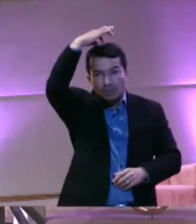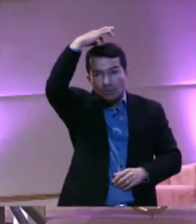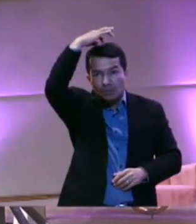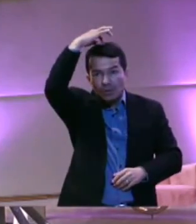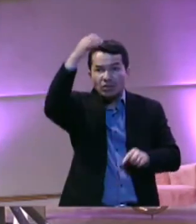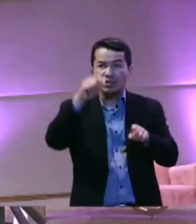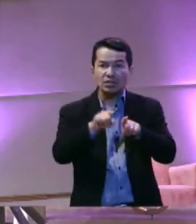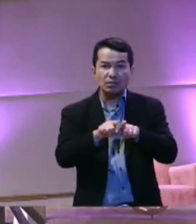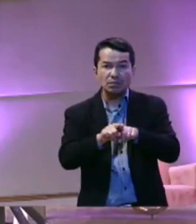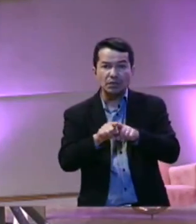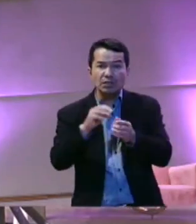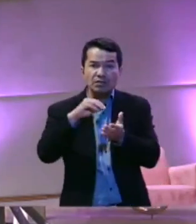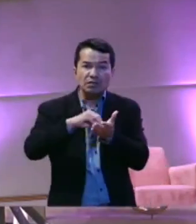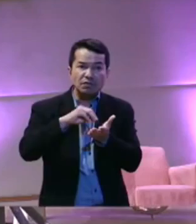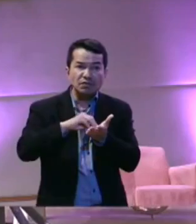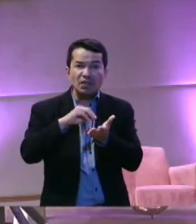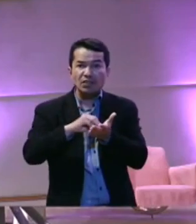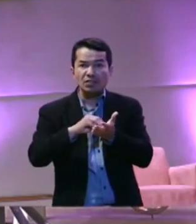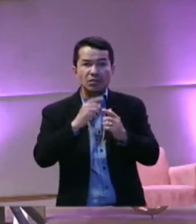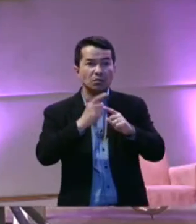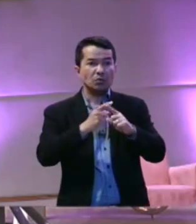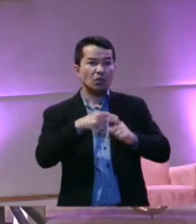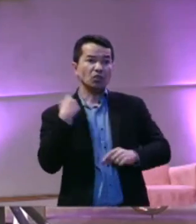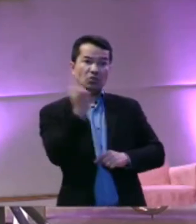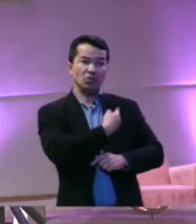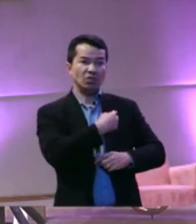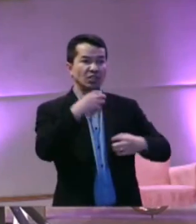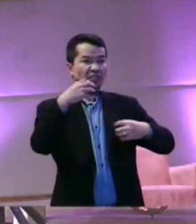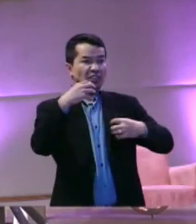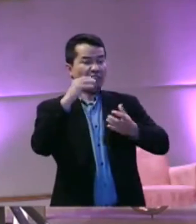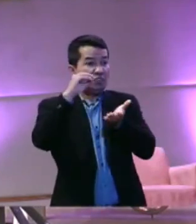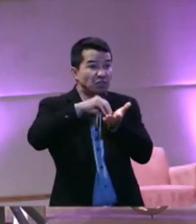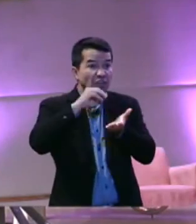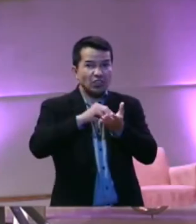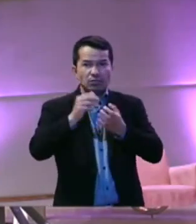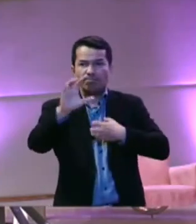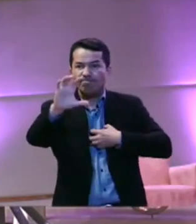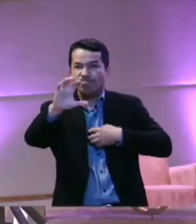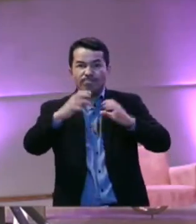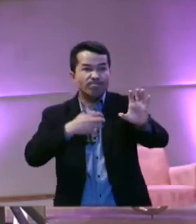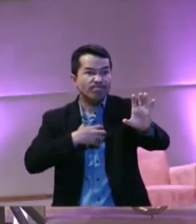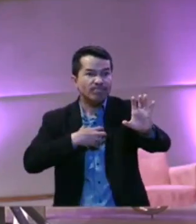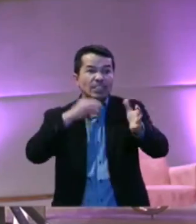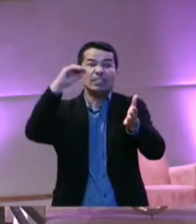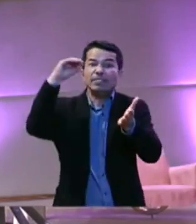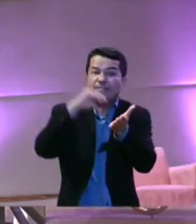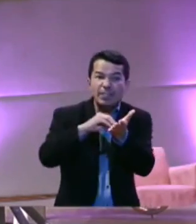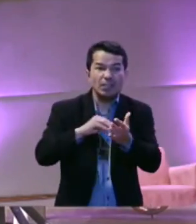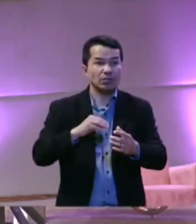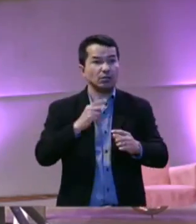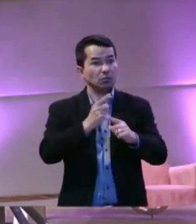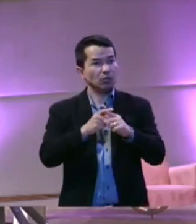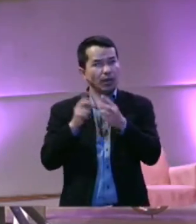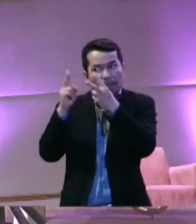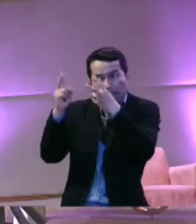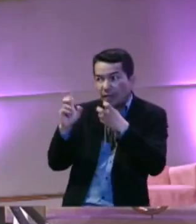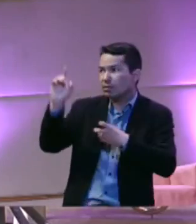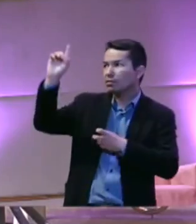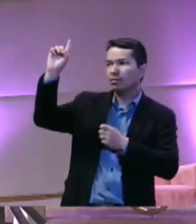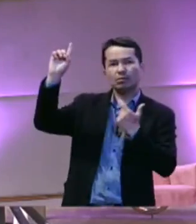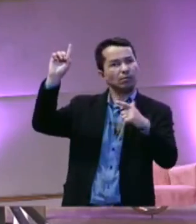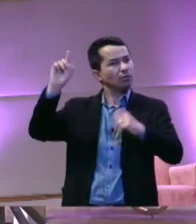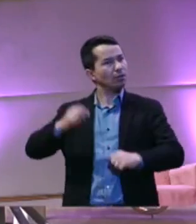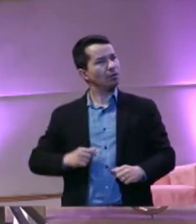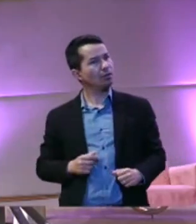parte espiritual. Quando nós nos tornamos insensíveis, nós perdemos o tempo da manifestação. Também nos tornamos